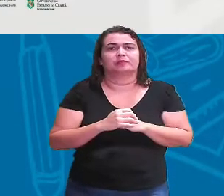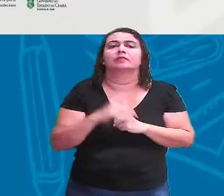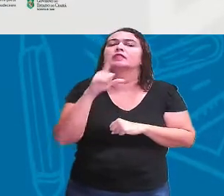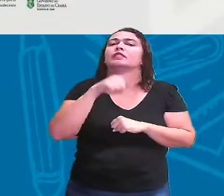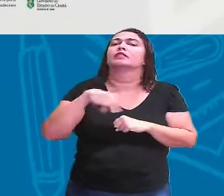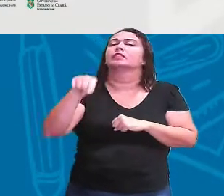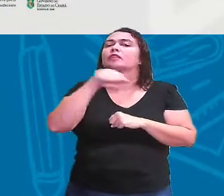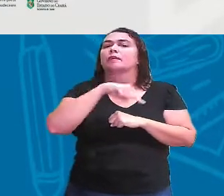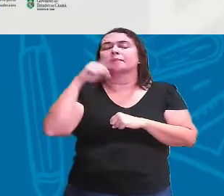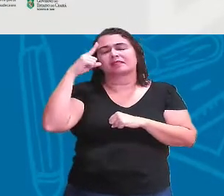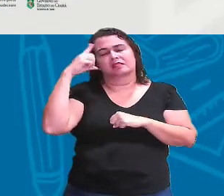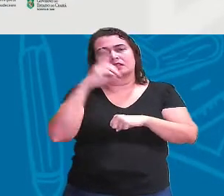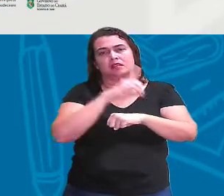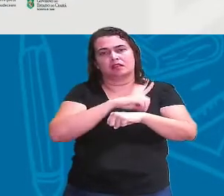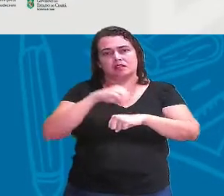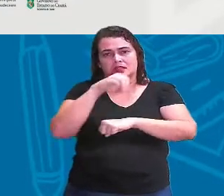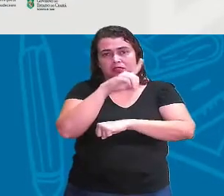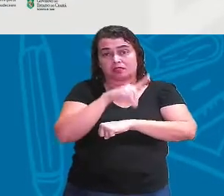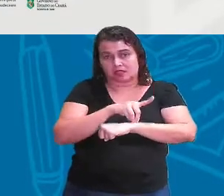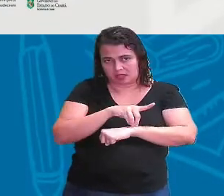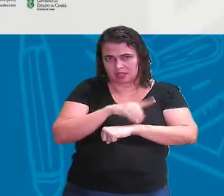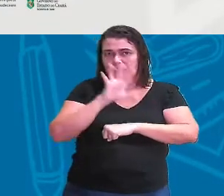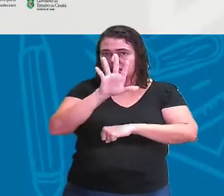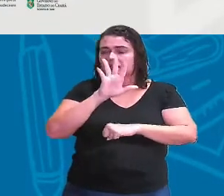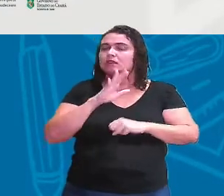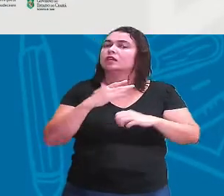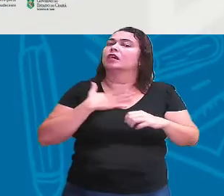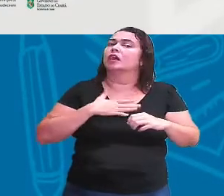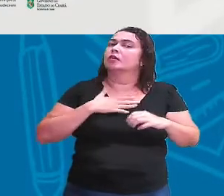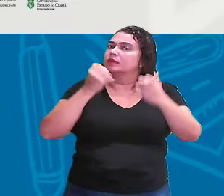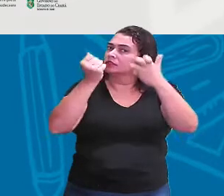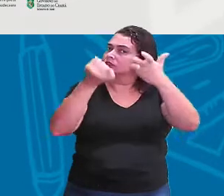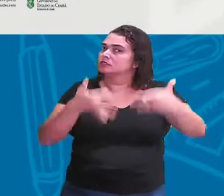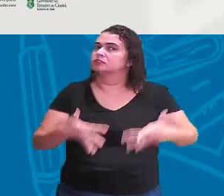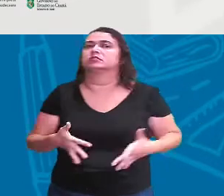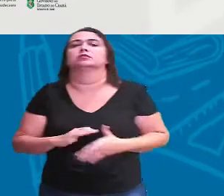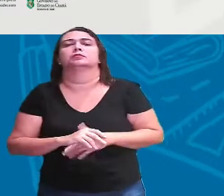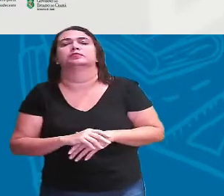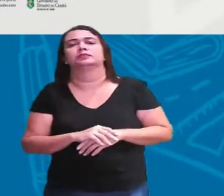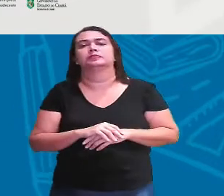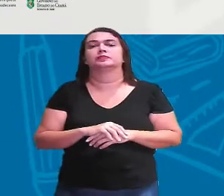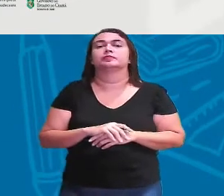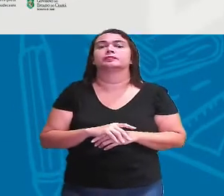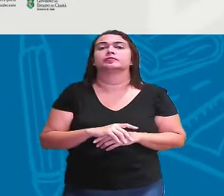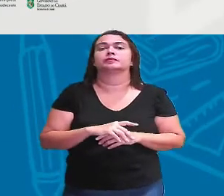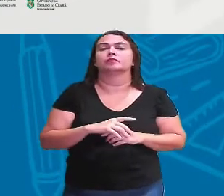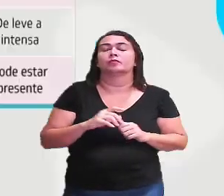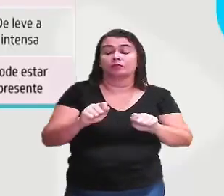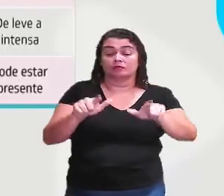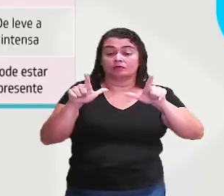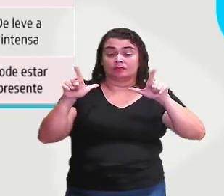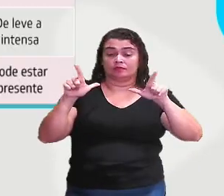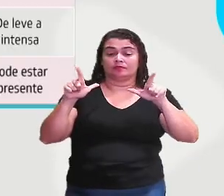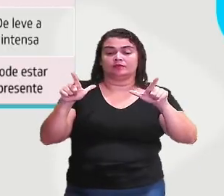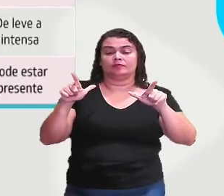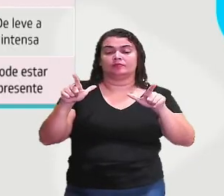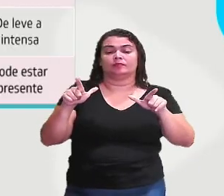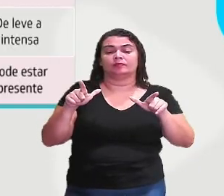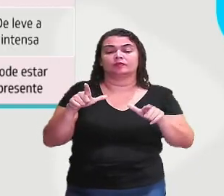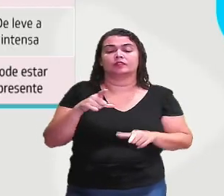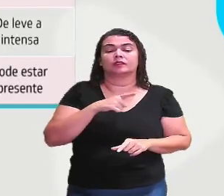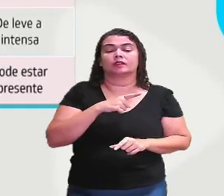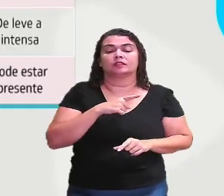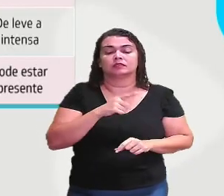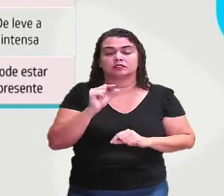gente vai aprofundar. Não vou dar aqui spoiler, porque a gente vai falar um pouquinho mais sobre isso. E aí a gente tem o quê? Aumenta a imagem aí para mim, por favor. Aí tem